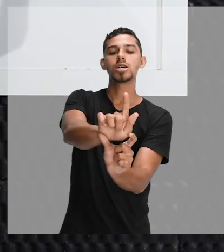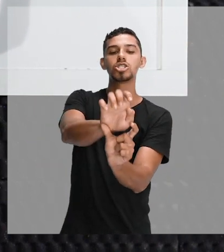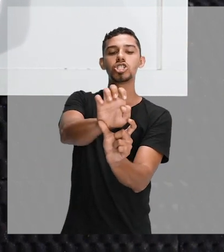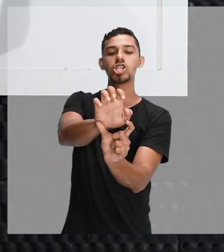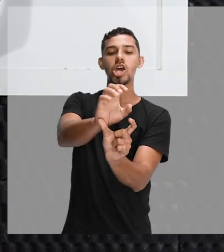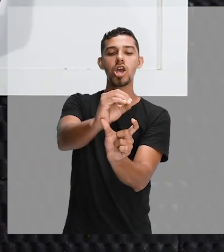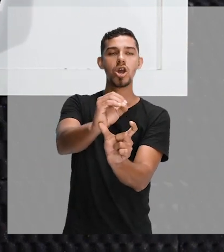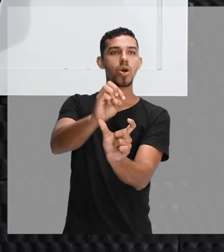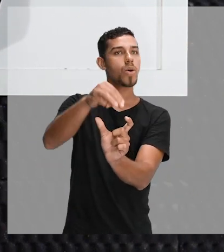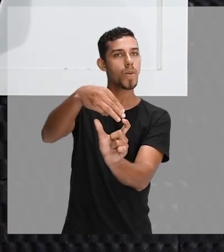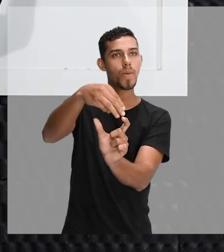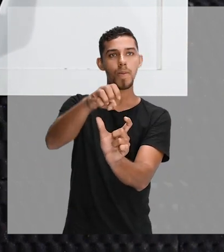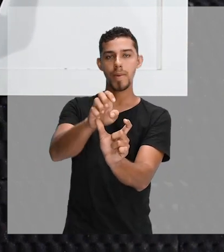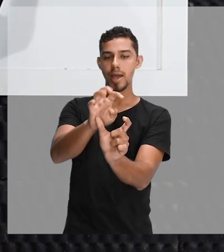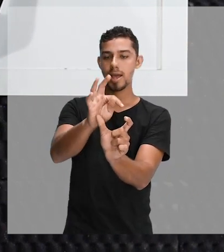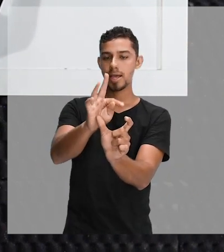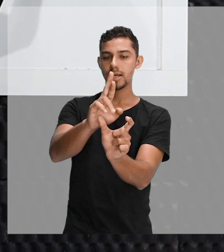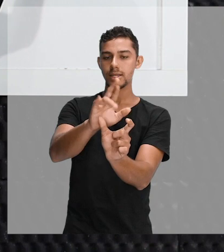geometrização, olha só,